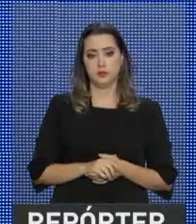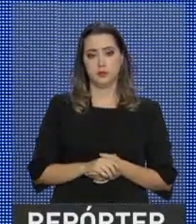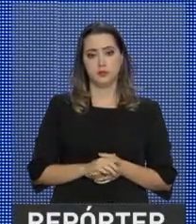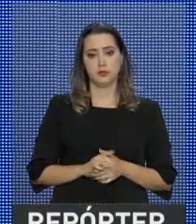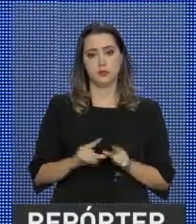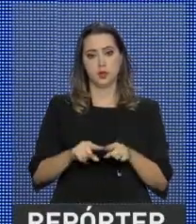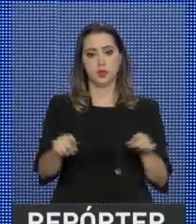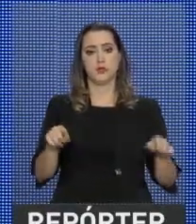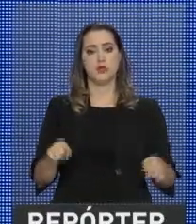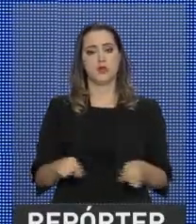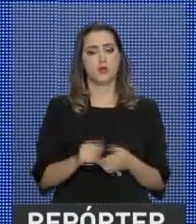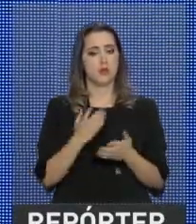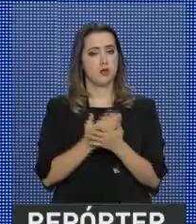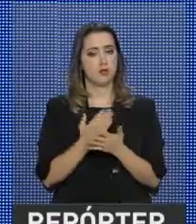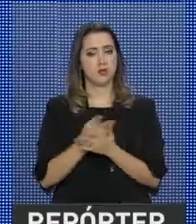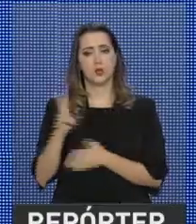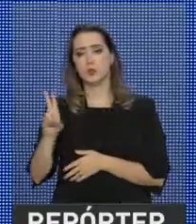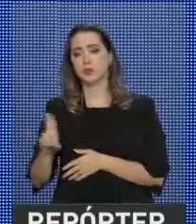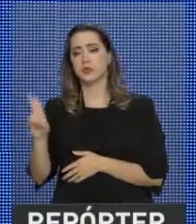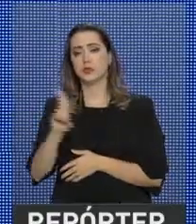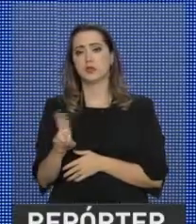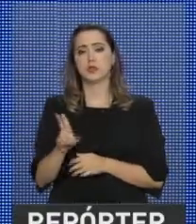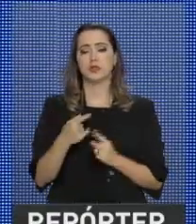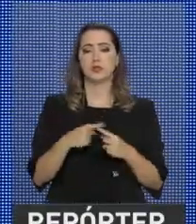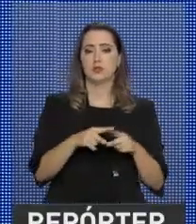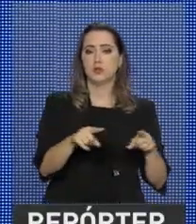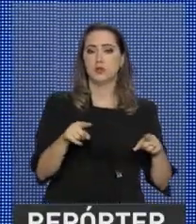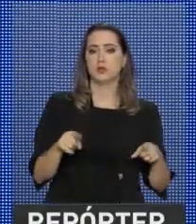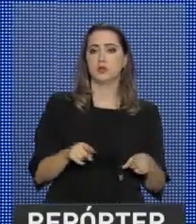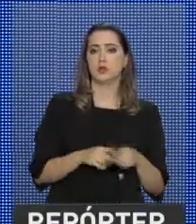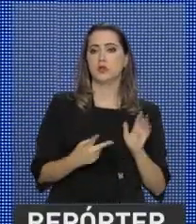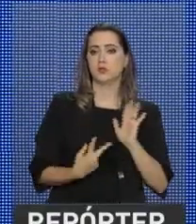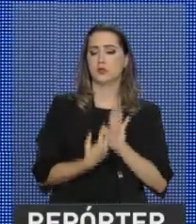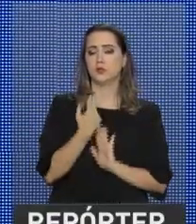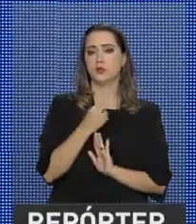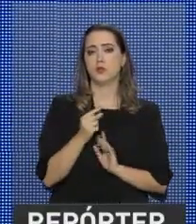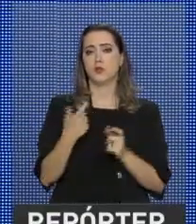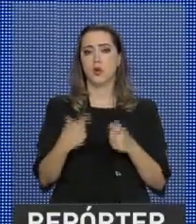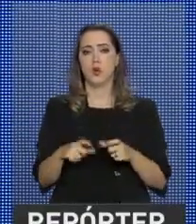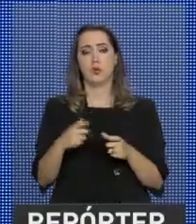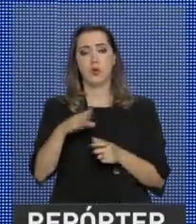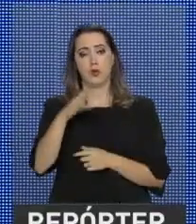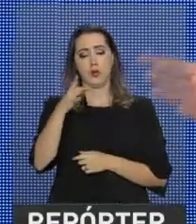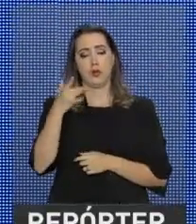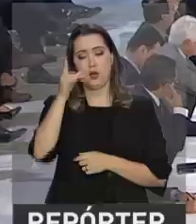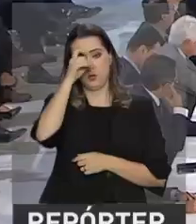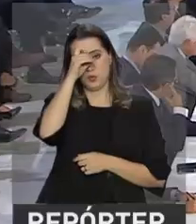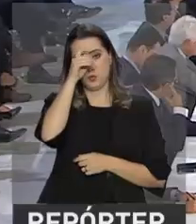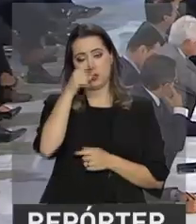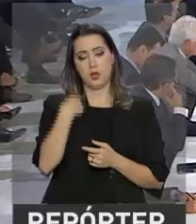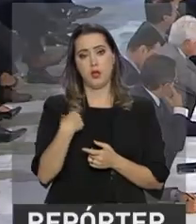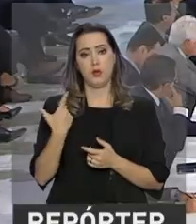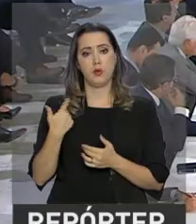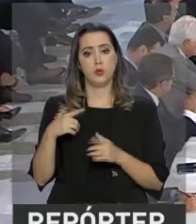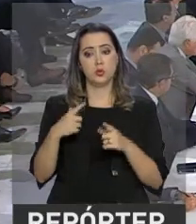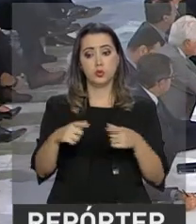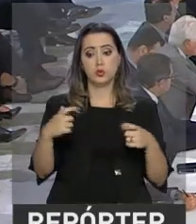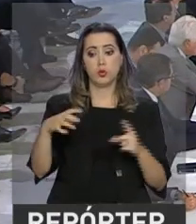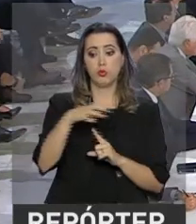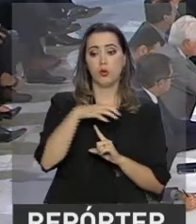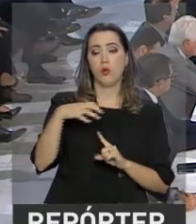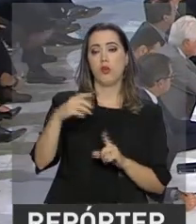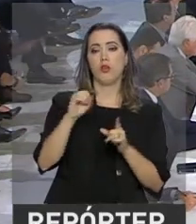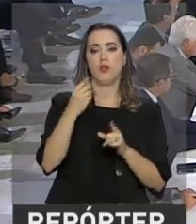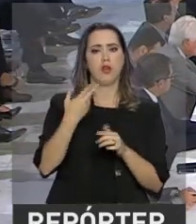uma sala de aula a uma universidade, de uma sala de cirurgia a um pronto-socorro, de uma praça a um metrô, são